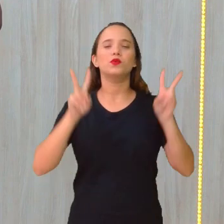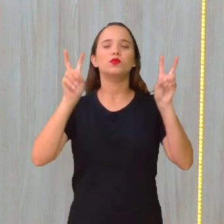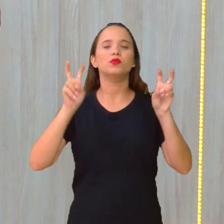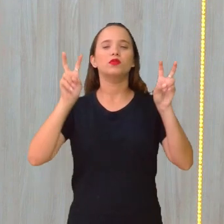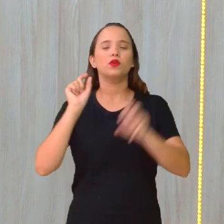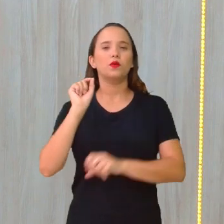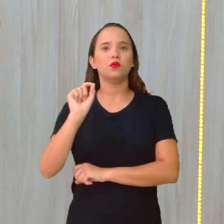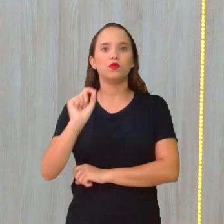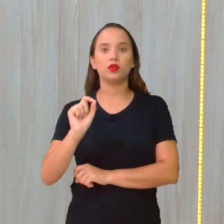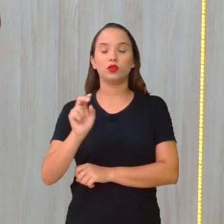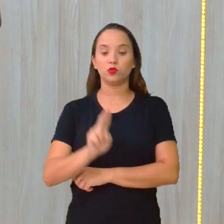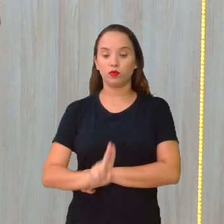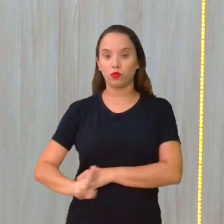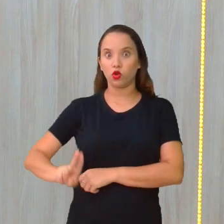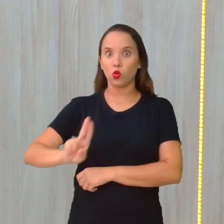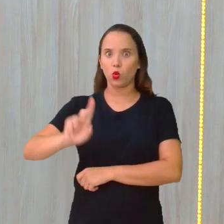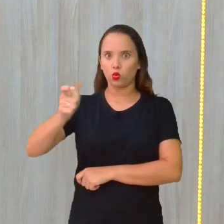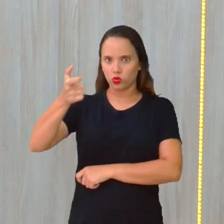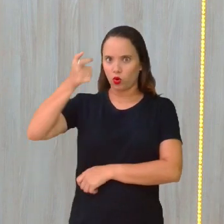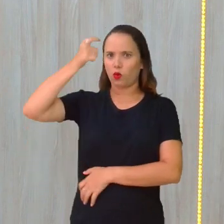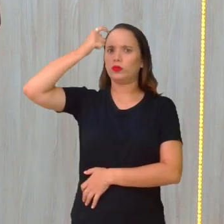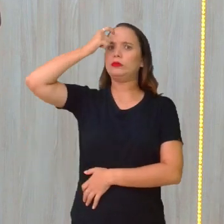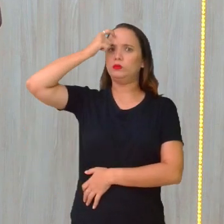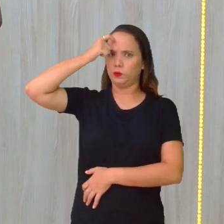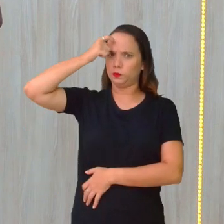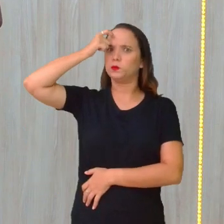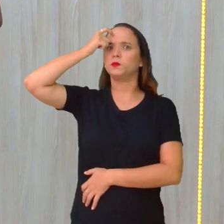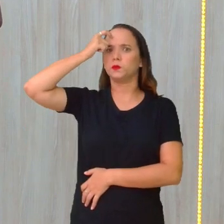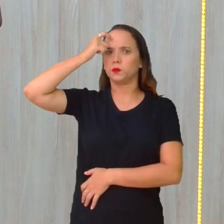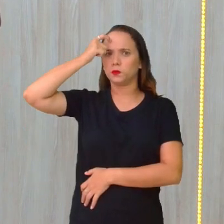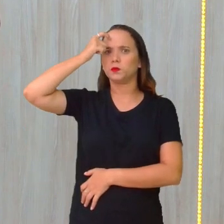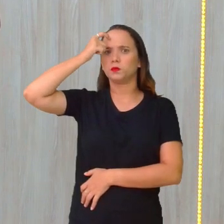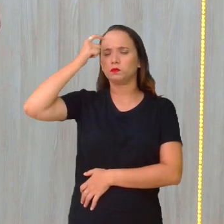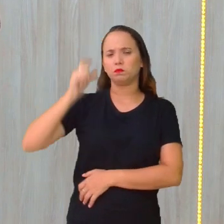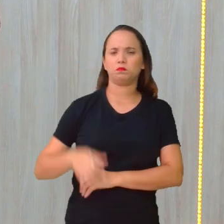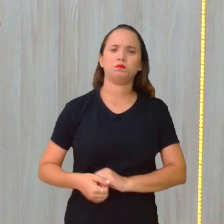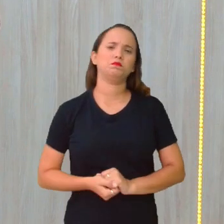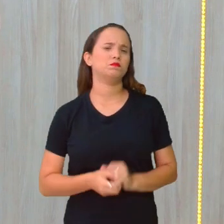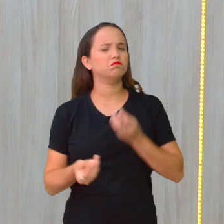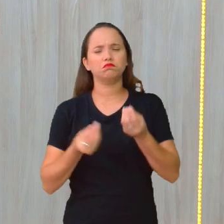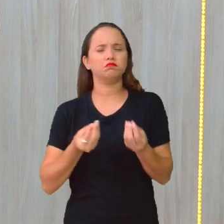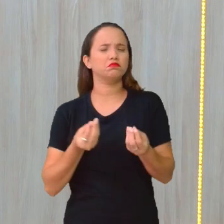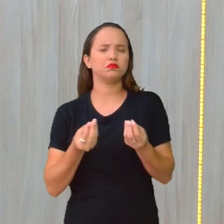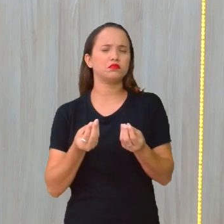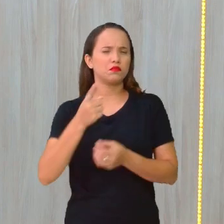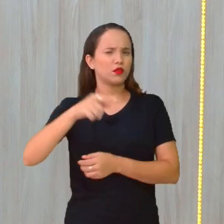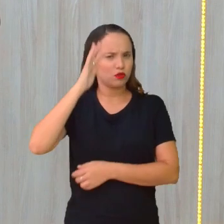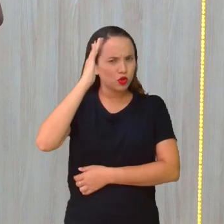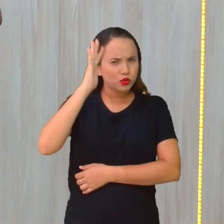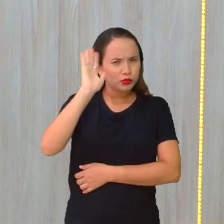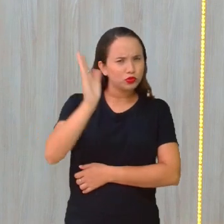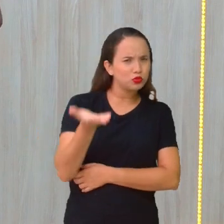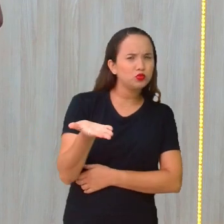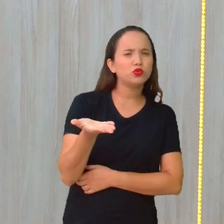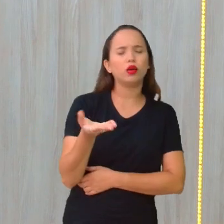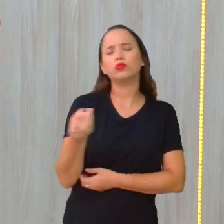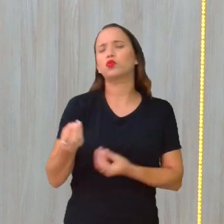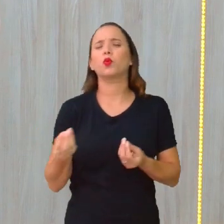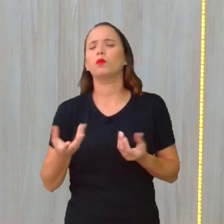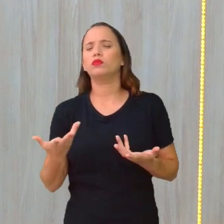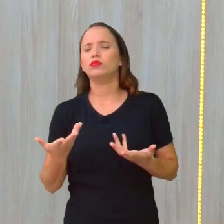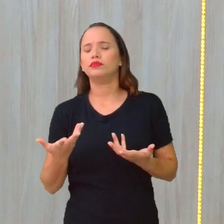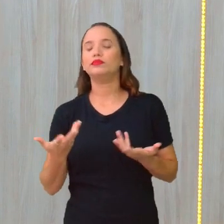consumo consciente. Consumo consciente, o que será isso, hein? Será que vocês imaginam do que a gente vai